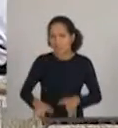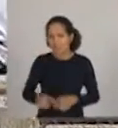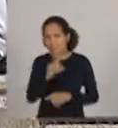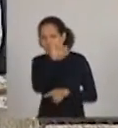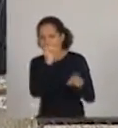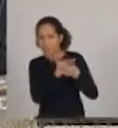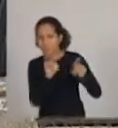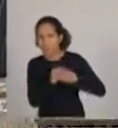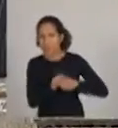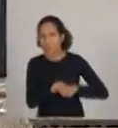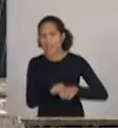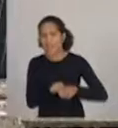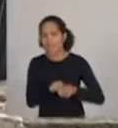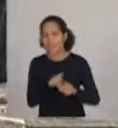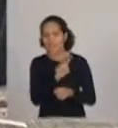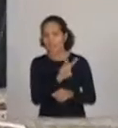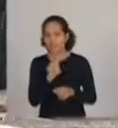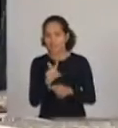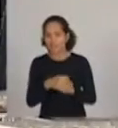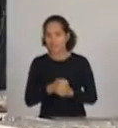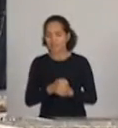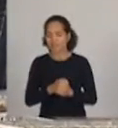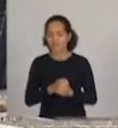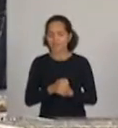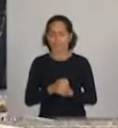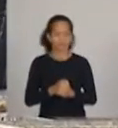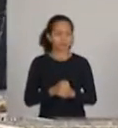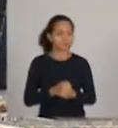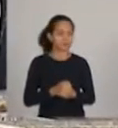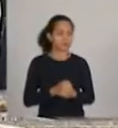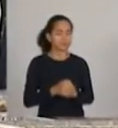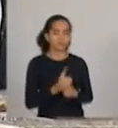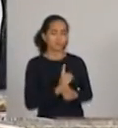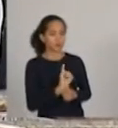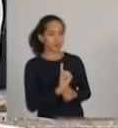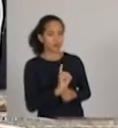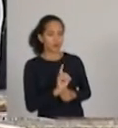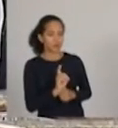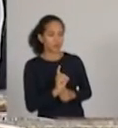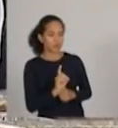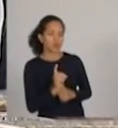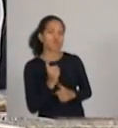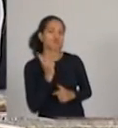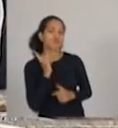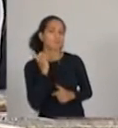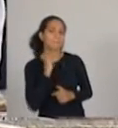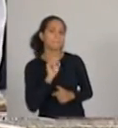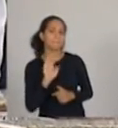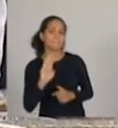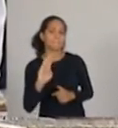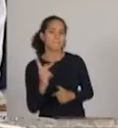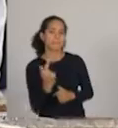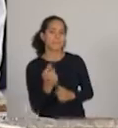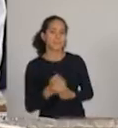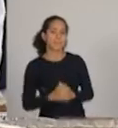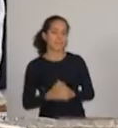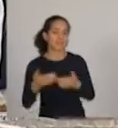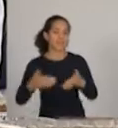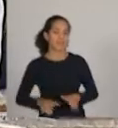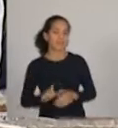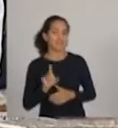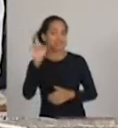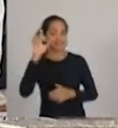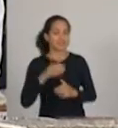Pode abrir o microfone para ela aí. Abriu? Oi. Não, sou de Belo Horizonte. De Belo Horizonte também? Isso. Mas